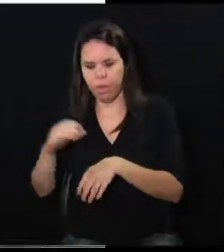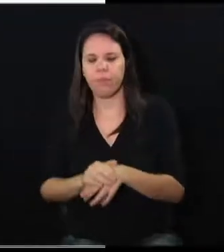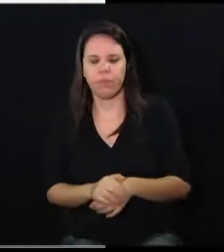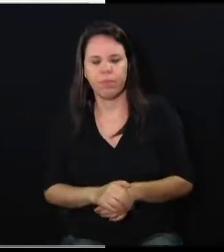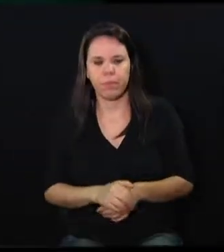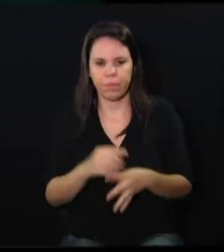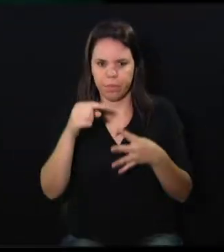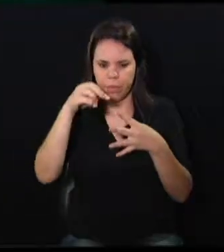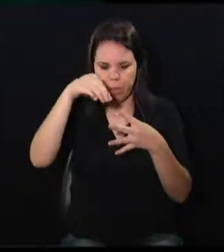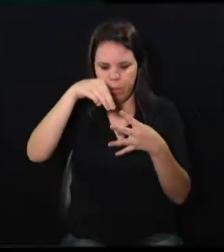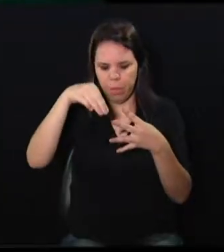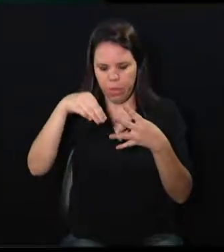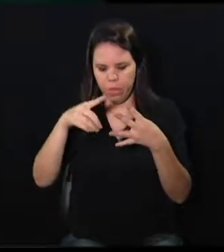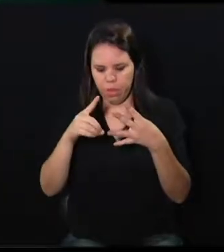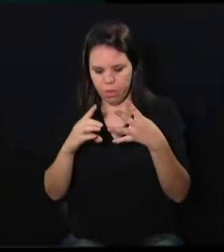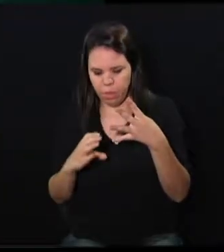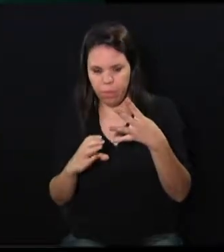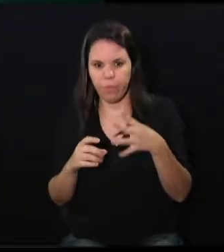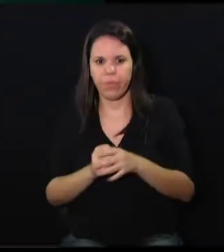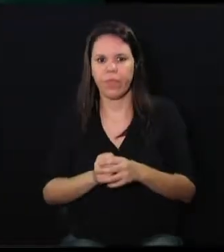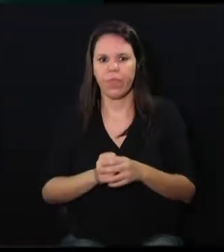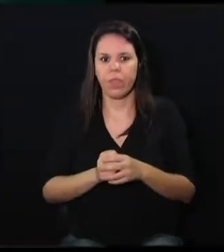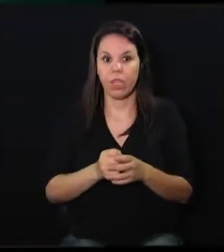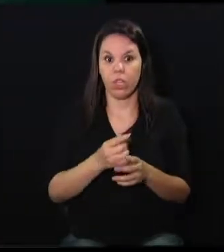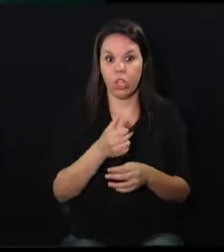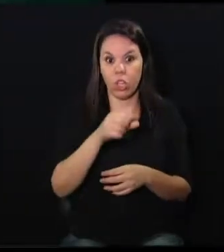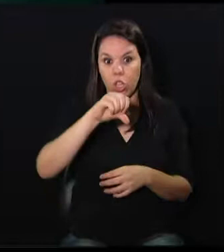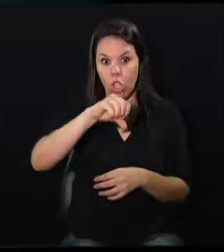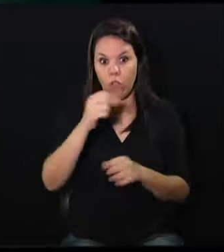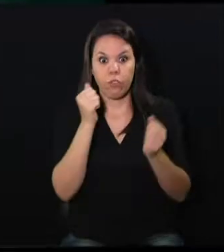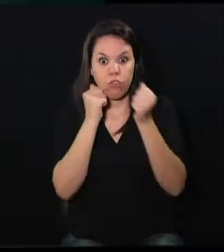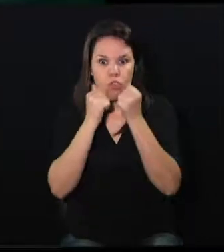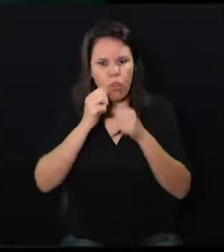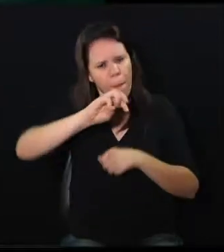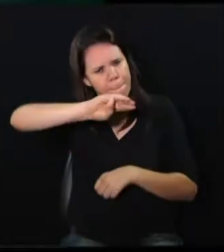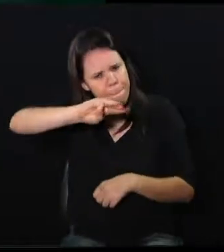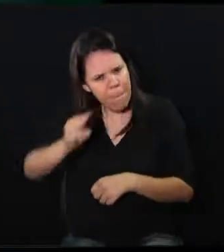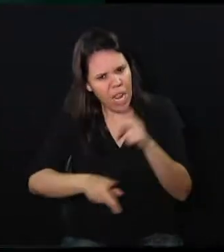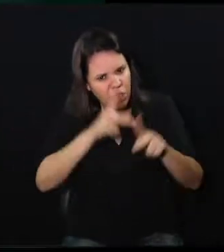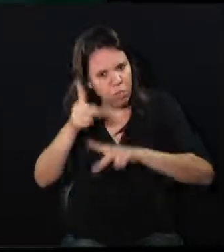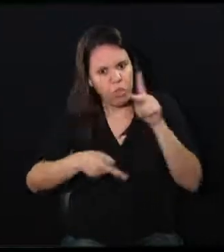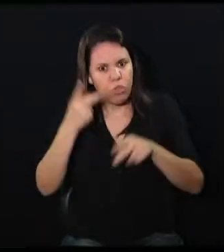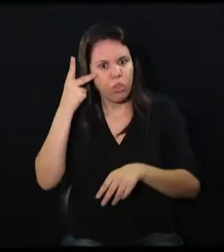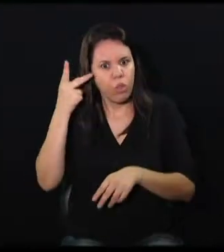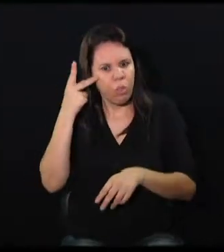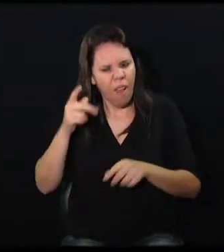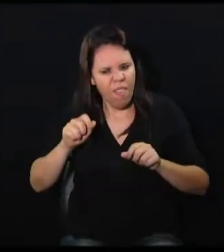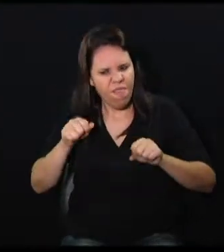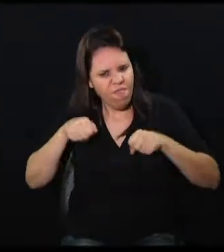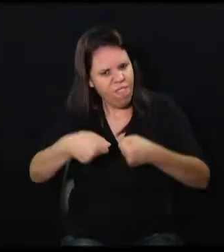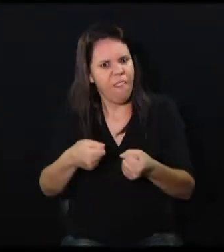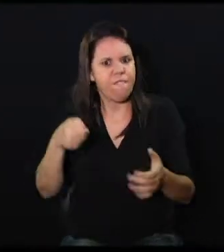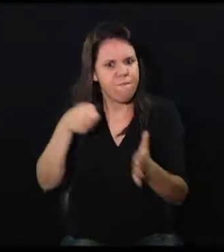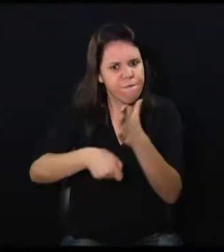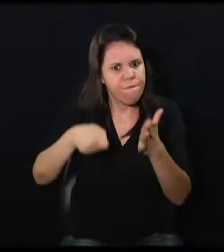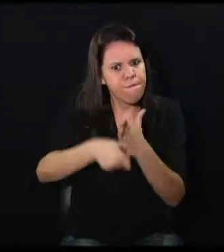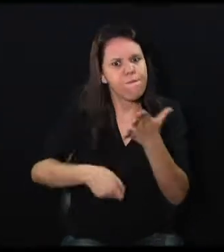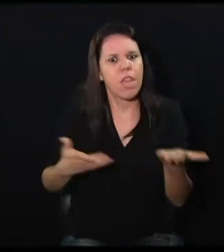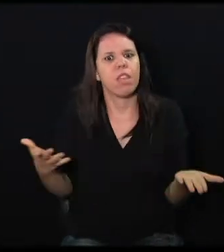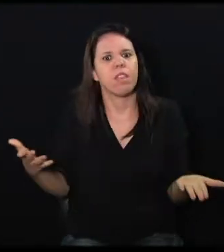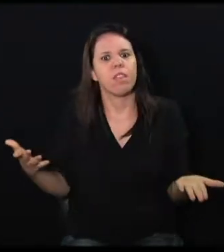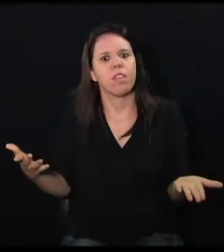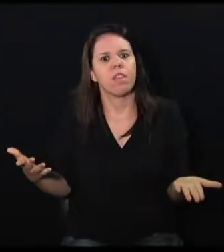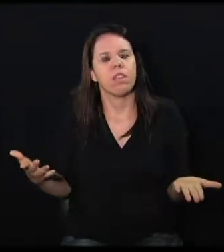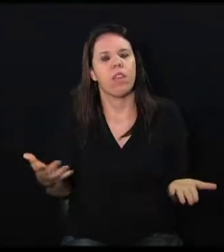julho, milhares de paulistas decidiram enfrentar o governo de Vargas sozinhos. Além dos navios de guerra, o comandante do